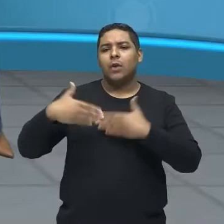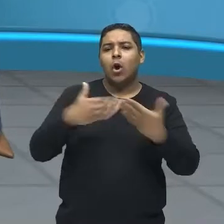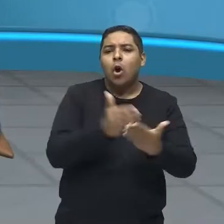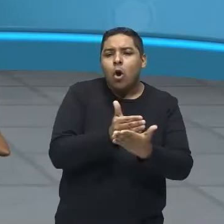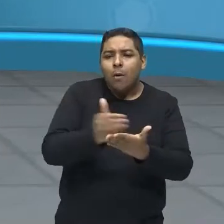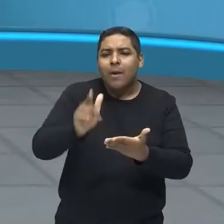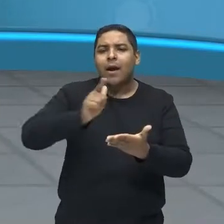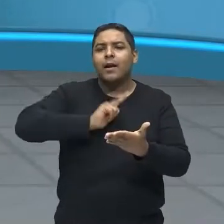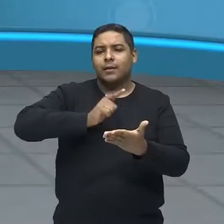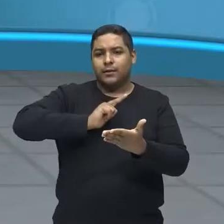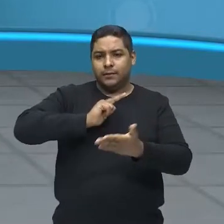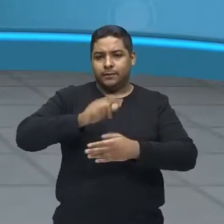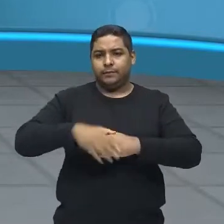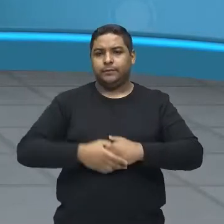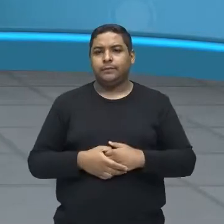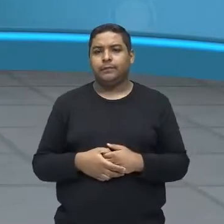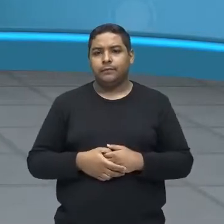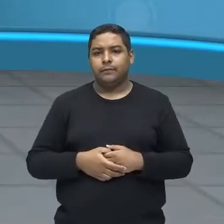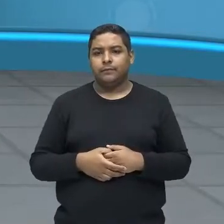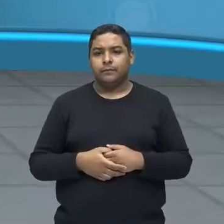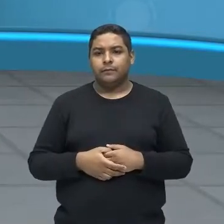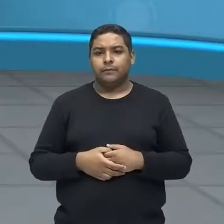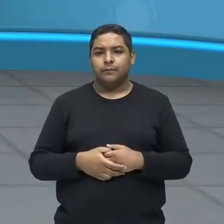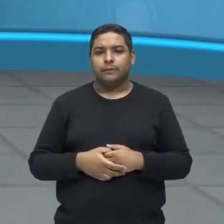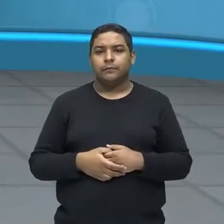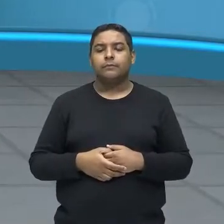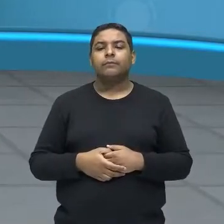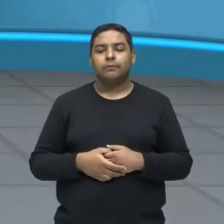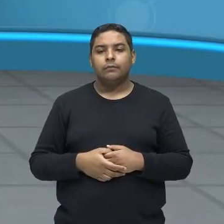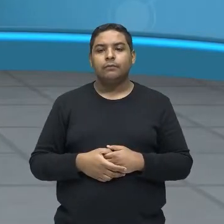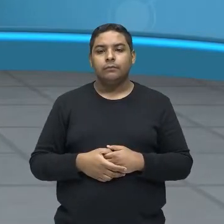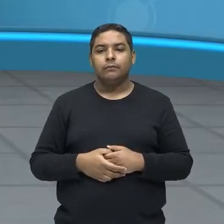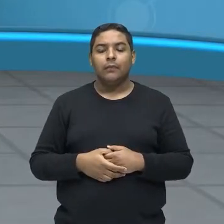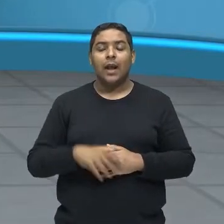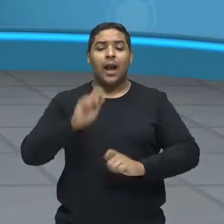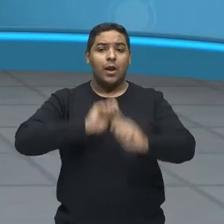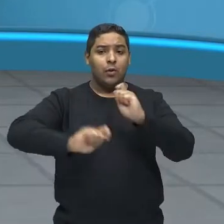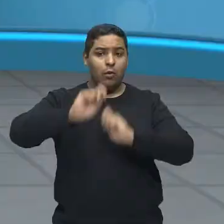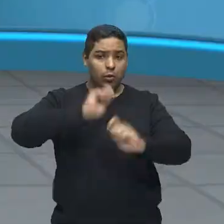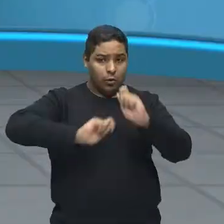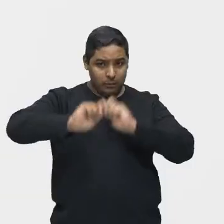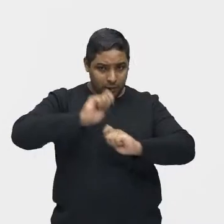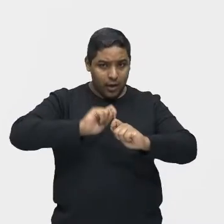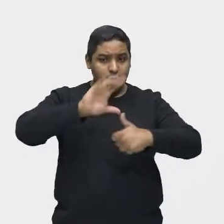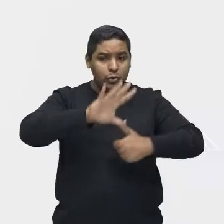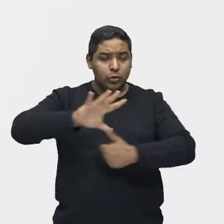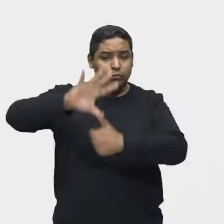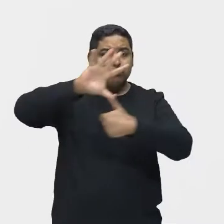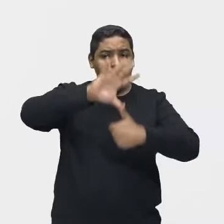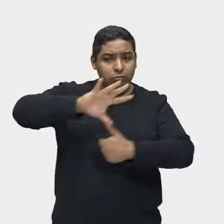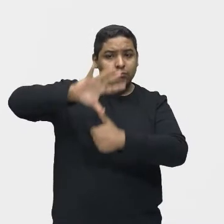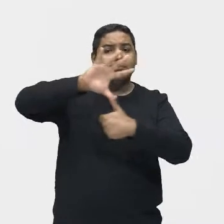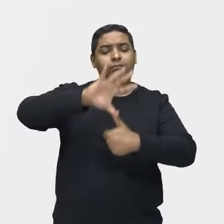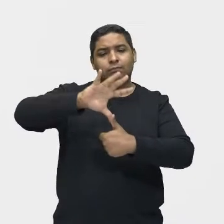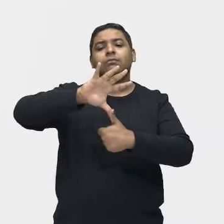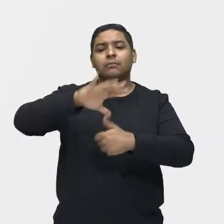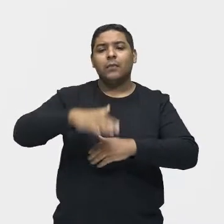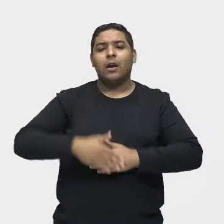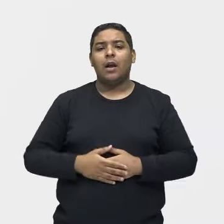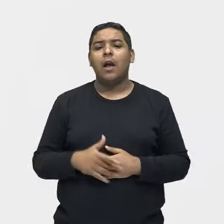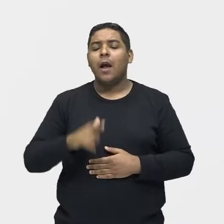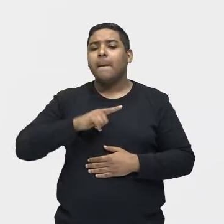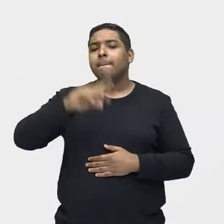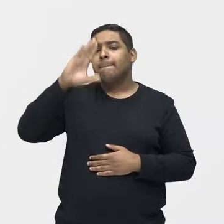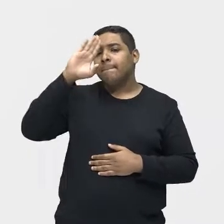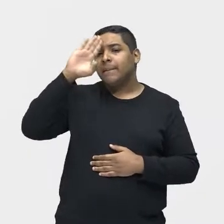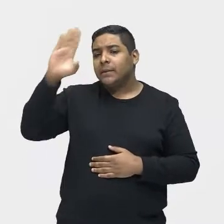Guerra Fria, tá? Então, a presença aí da economia norte-americana em outros países também vai ser marcado principalmente